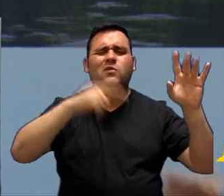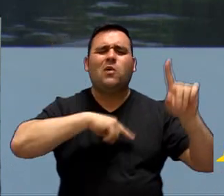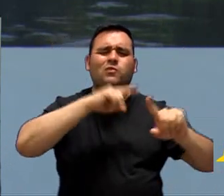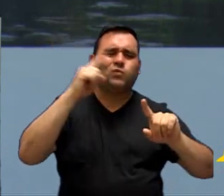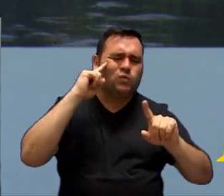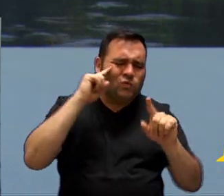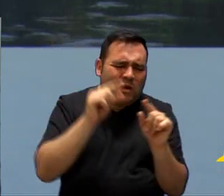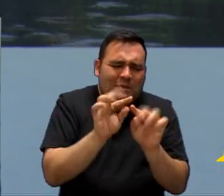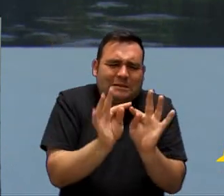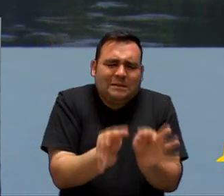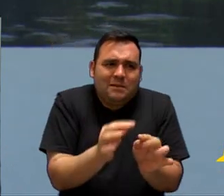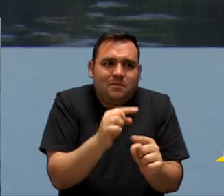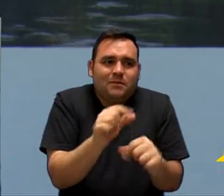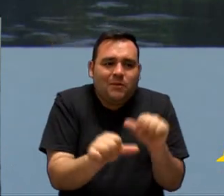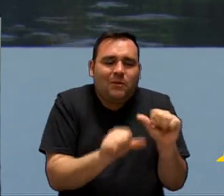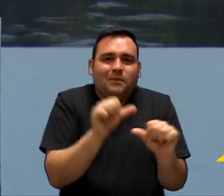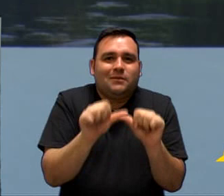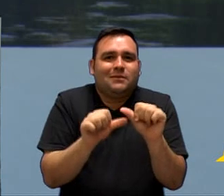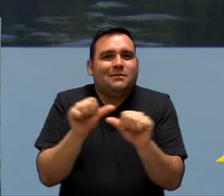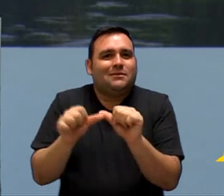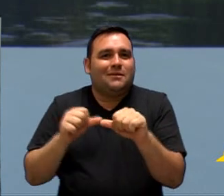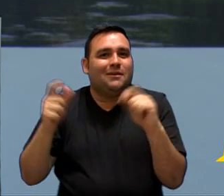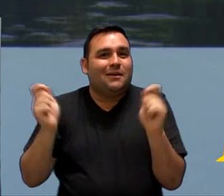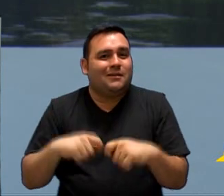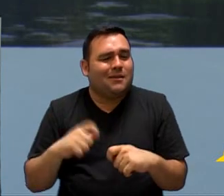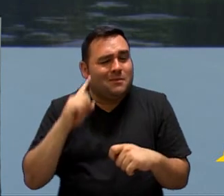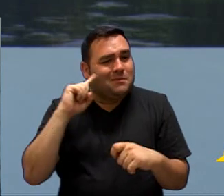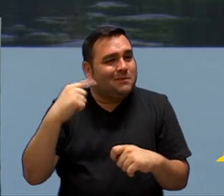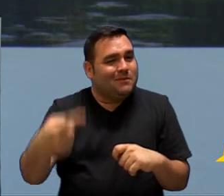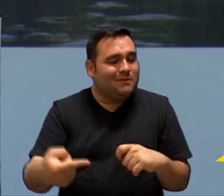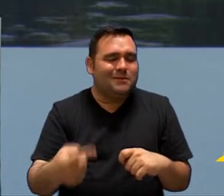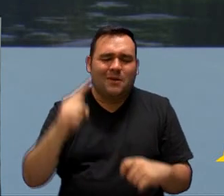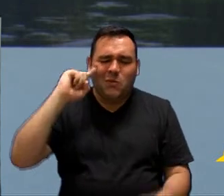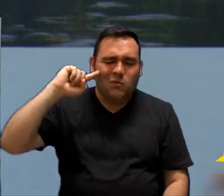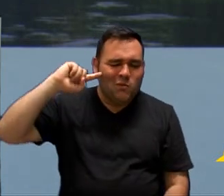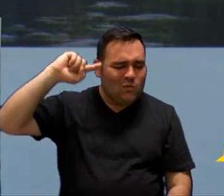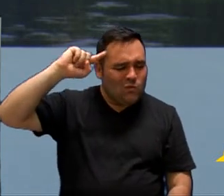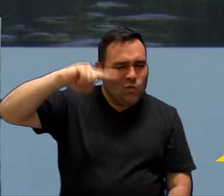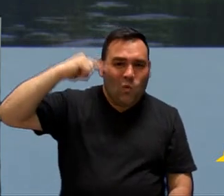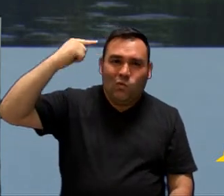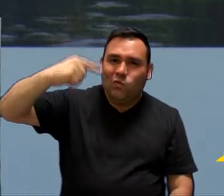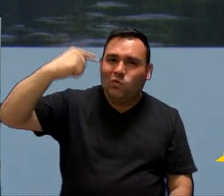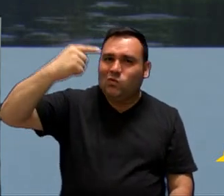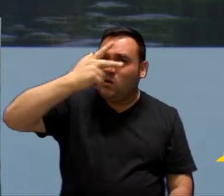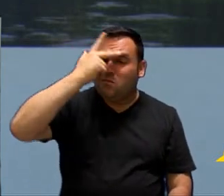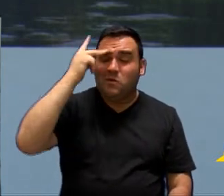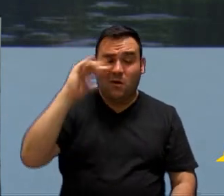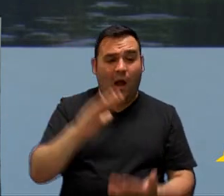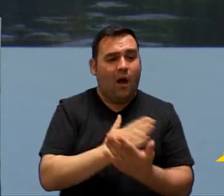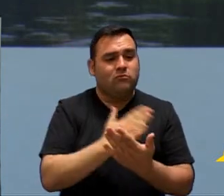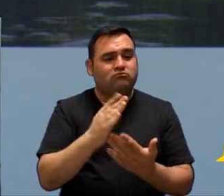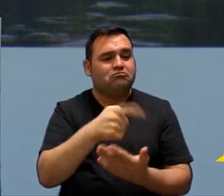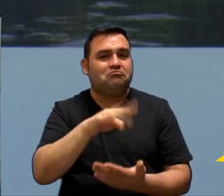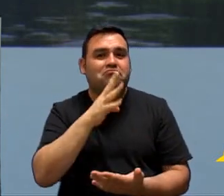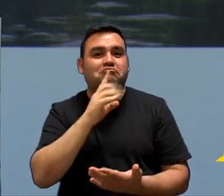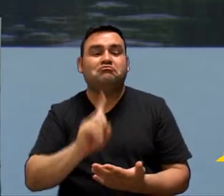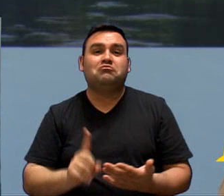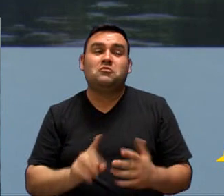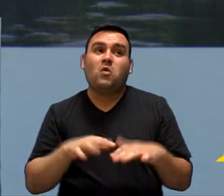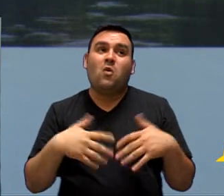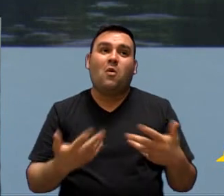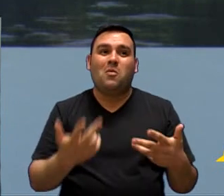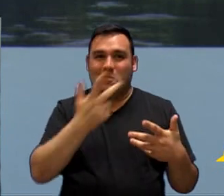no nosso cotidiano. Isso eu tenho certeza. Todos os dias, pessoas desconhecidas, geralmente